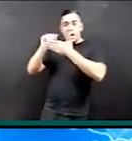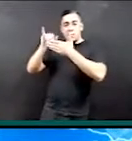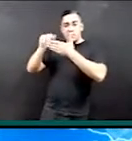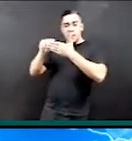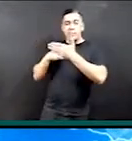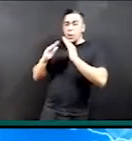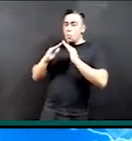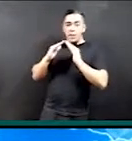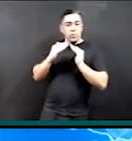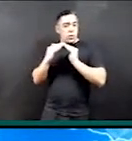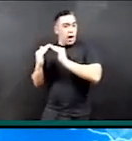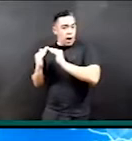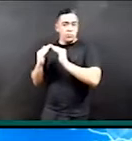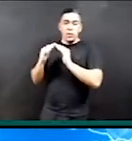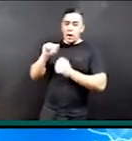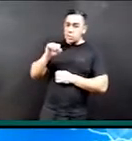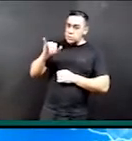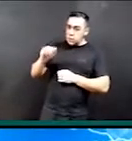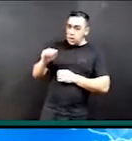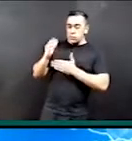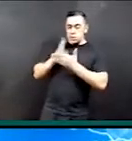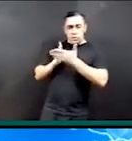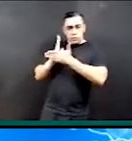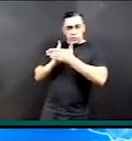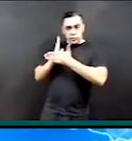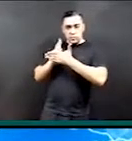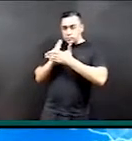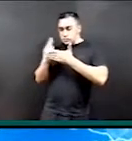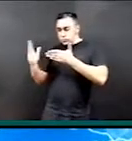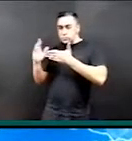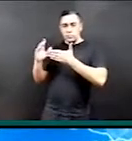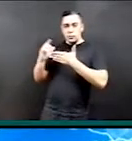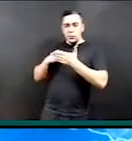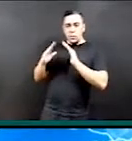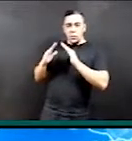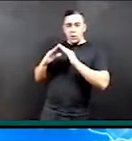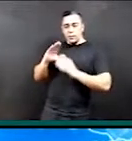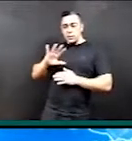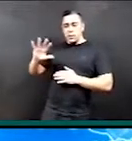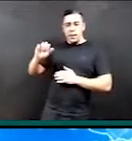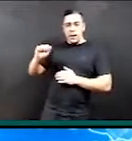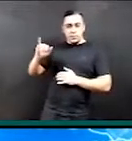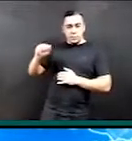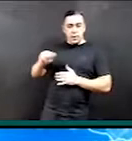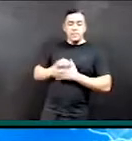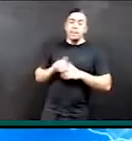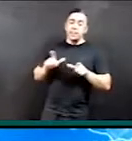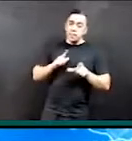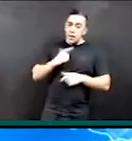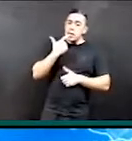do continente asiático, né? Tem o Estreito de Bósforo que divide, eu morava do lado asiático. Fora isso, tem a língua, tem a questão da